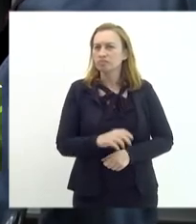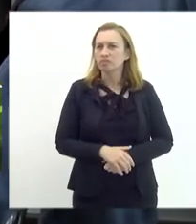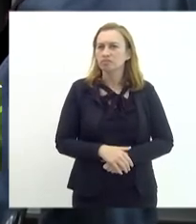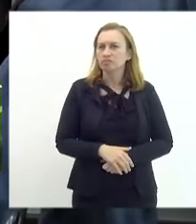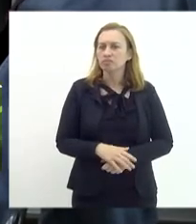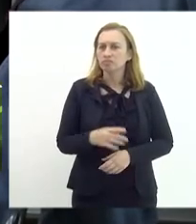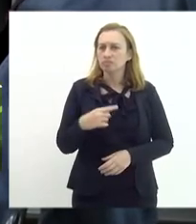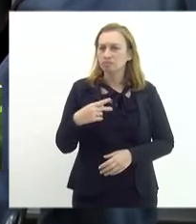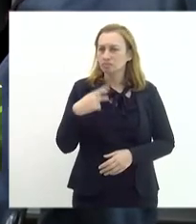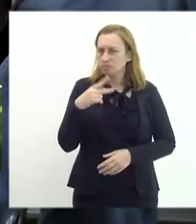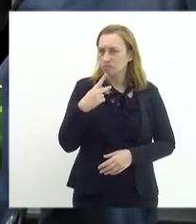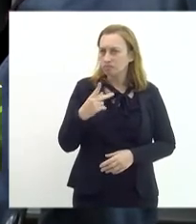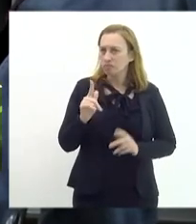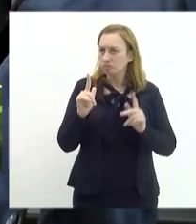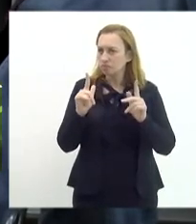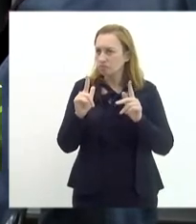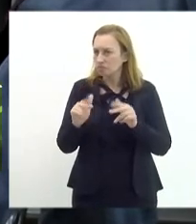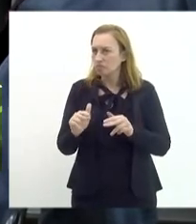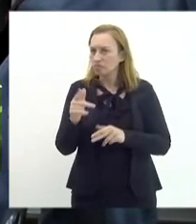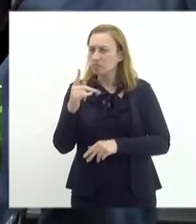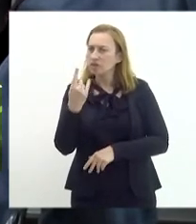eu vou compactuar um pouco o que